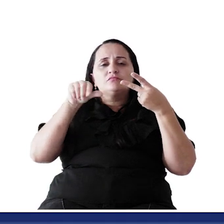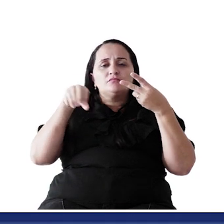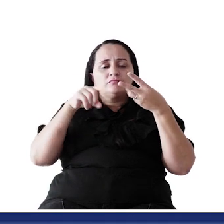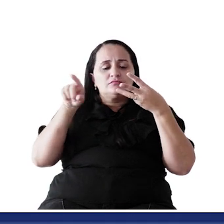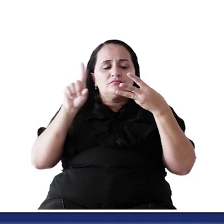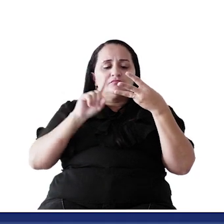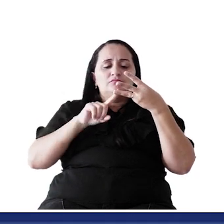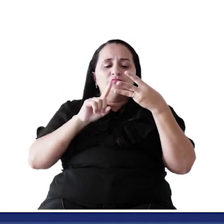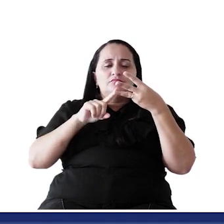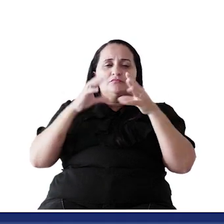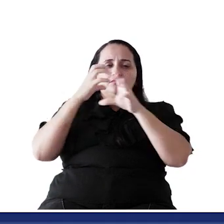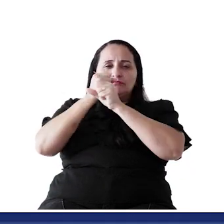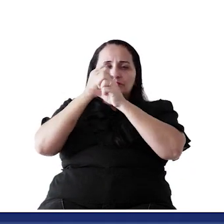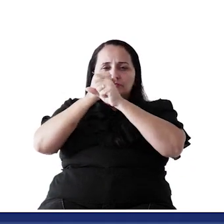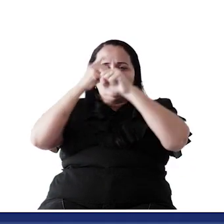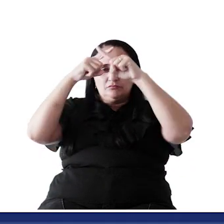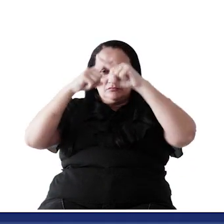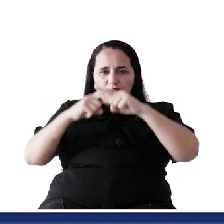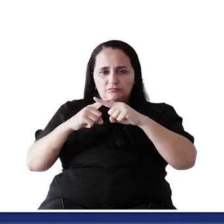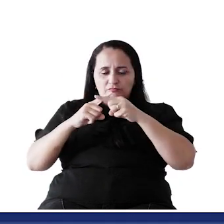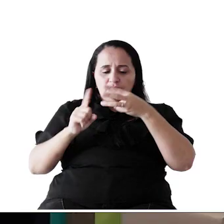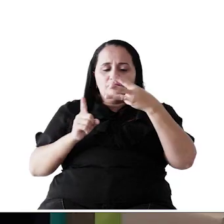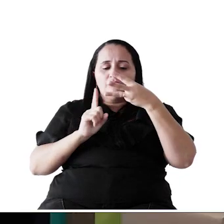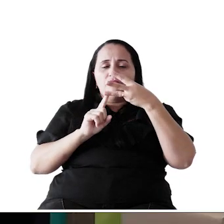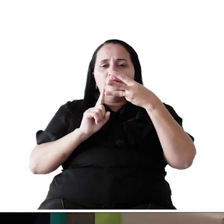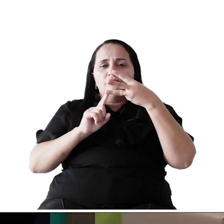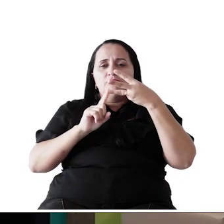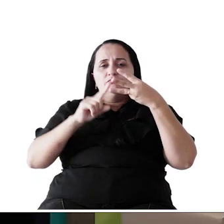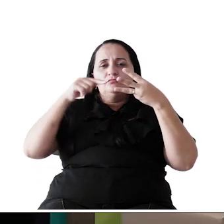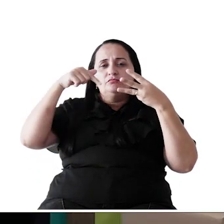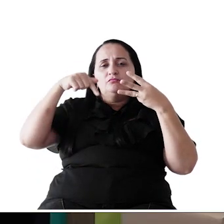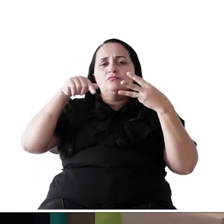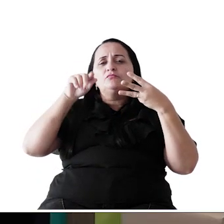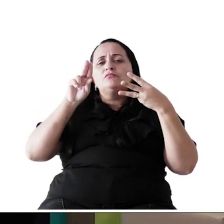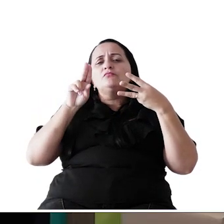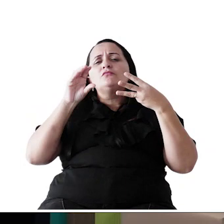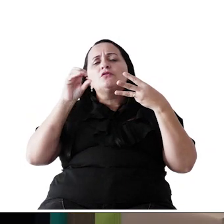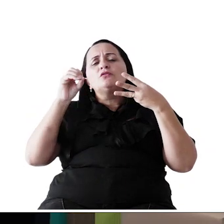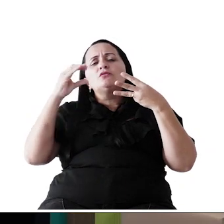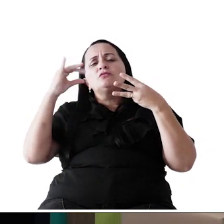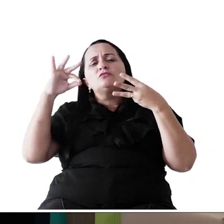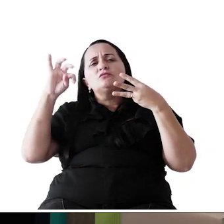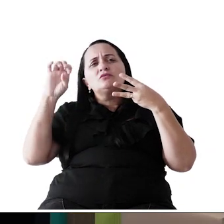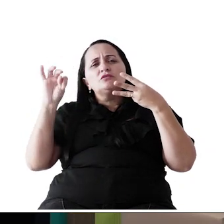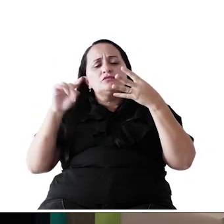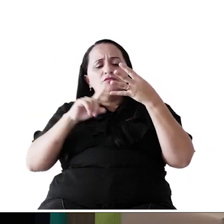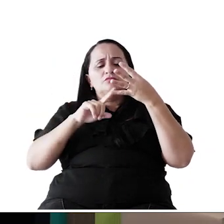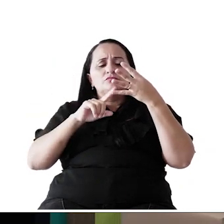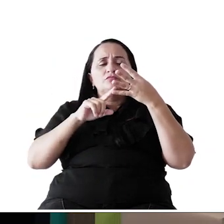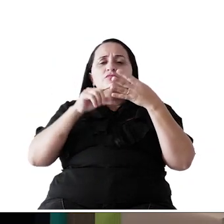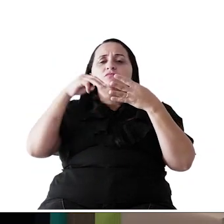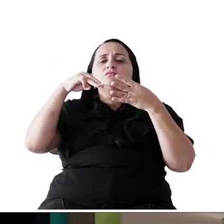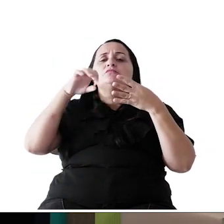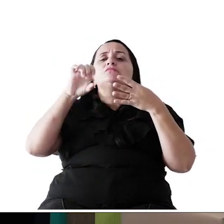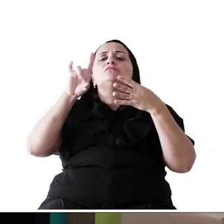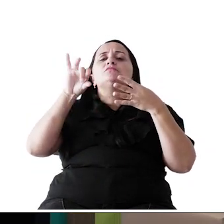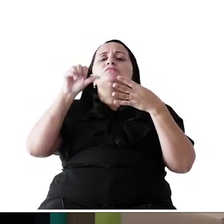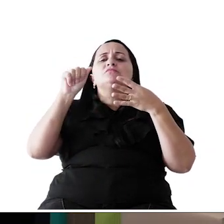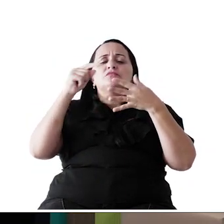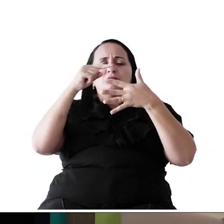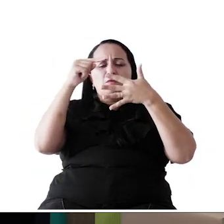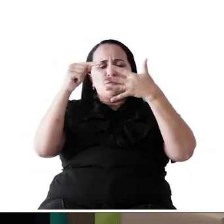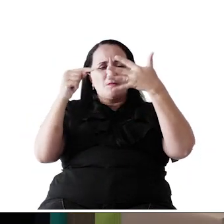multiplicativo, quociente e medida. Pró, é necessário gravar tudo na minha cabeça de todos